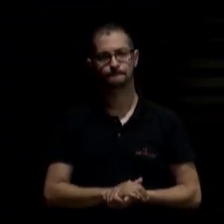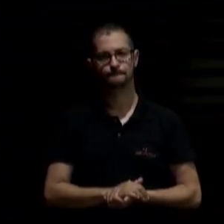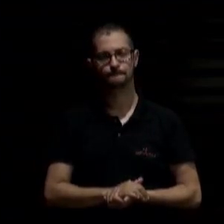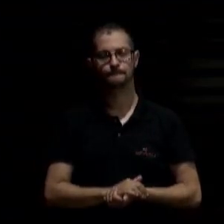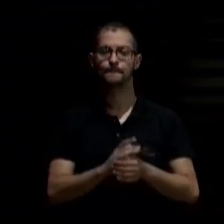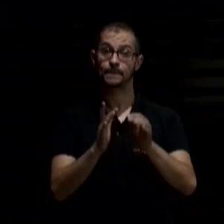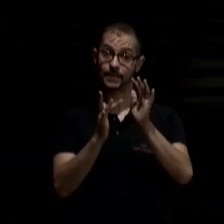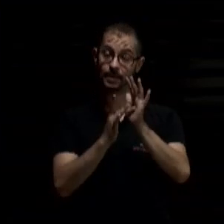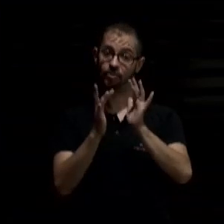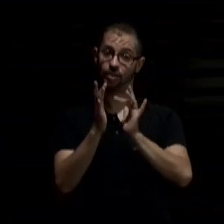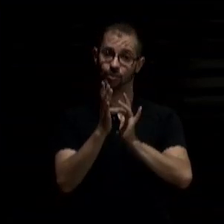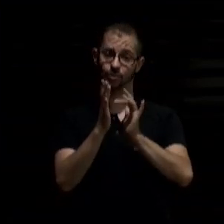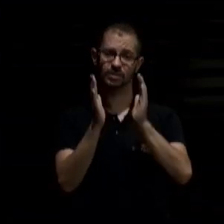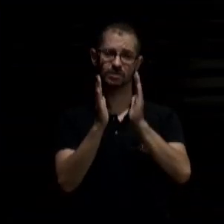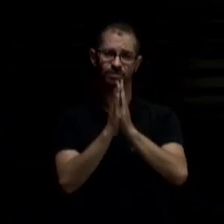intercedeu